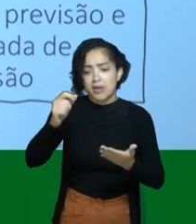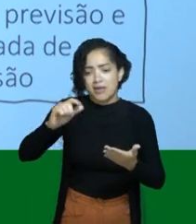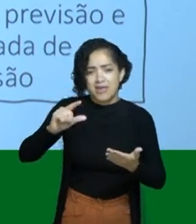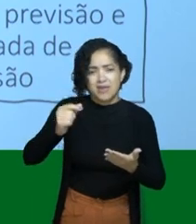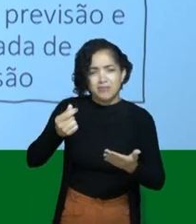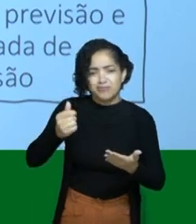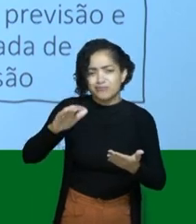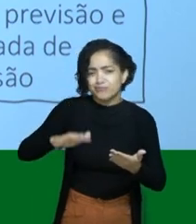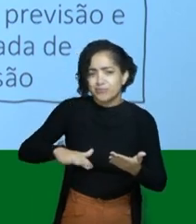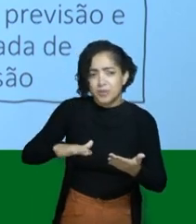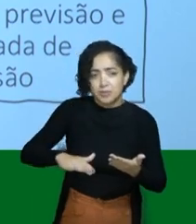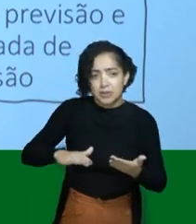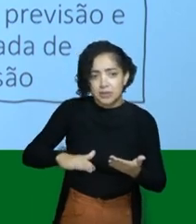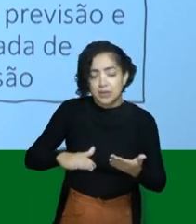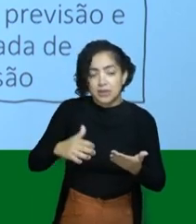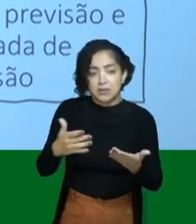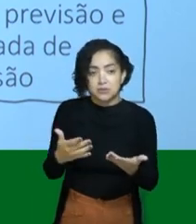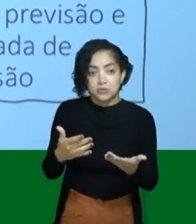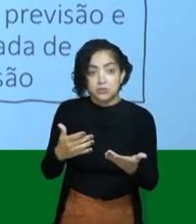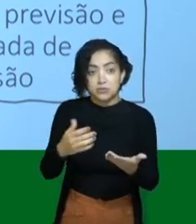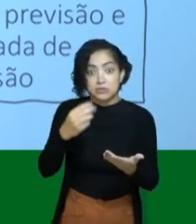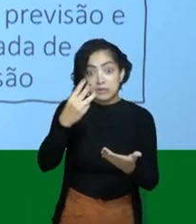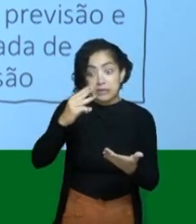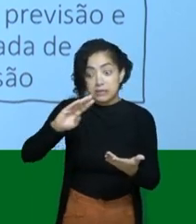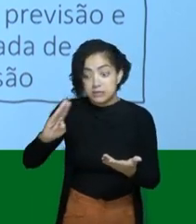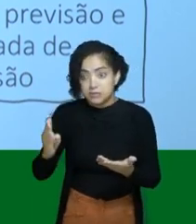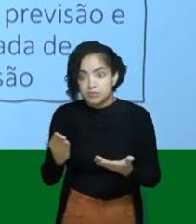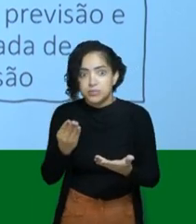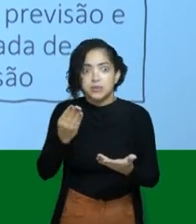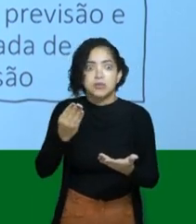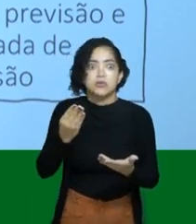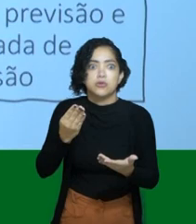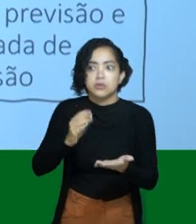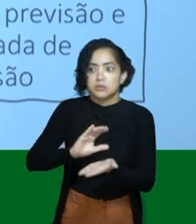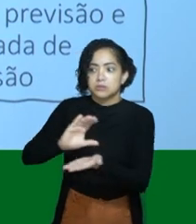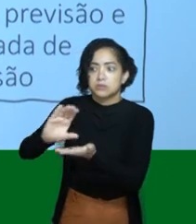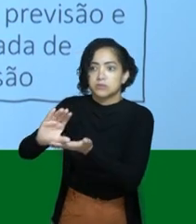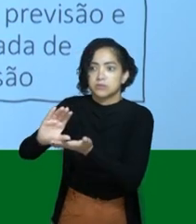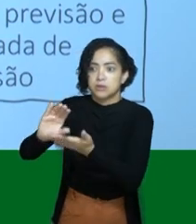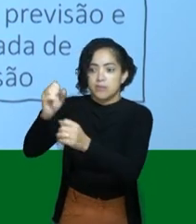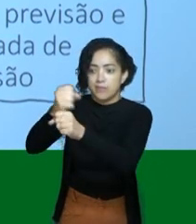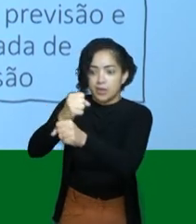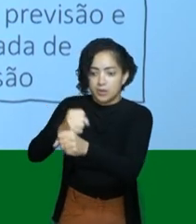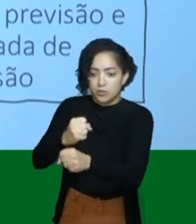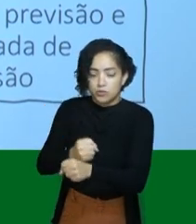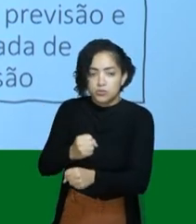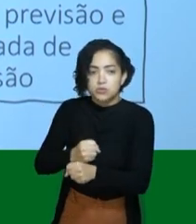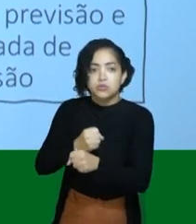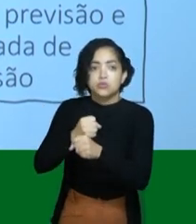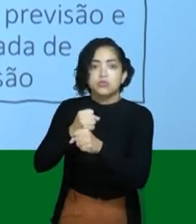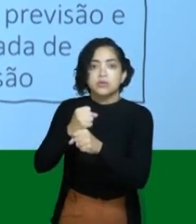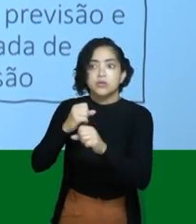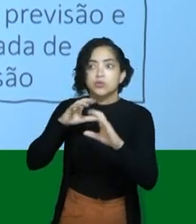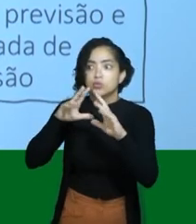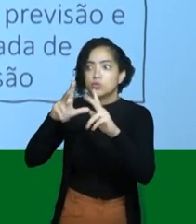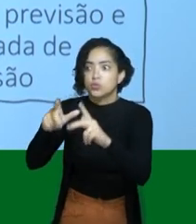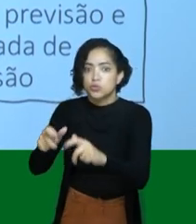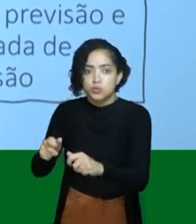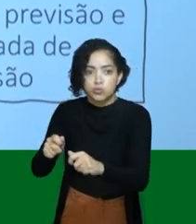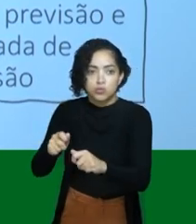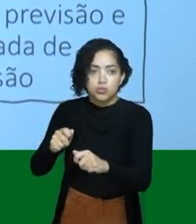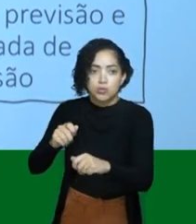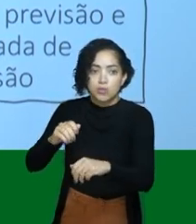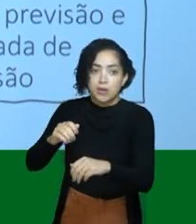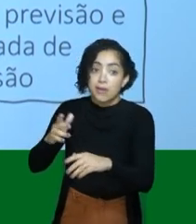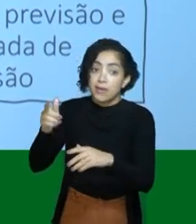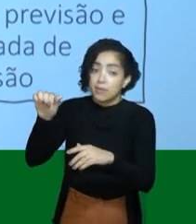é merrequinha de dinheiro do que é os 3 bilhões que vai precisar, sei lá quantos, para reconstruir o estado todo, que provavelmente nem vai.